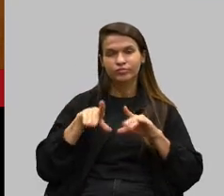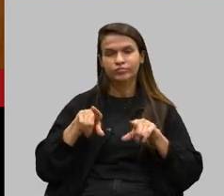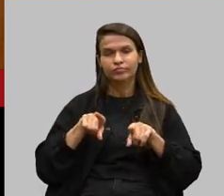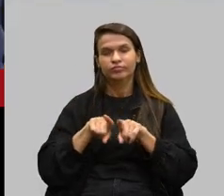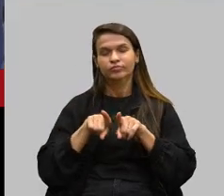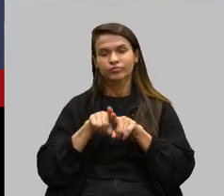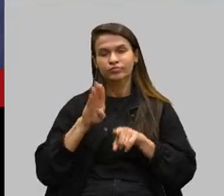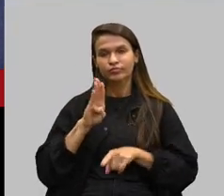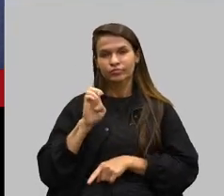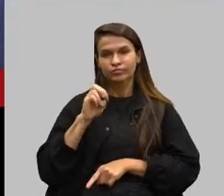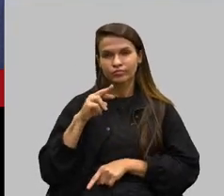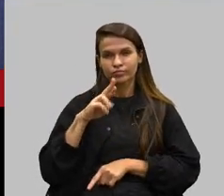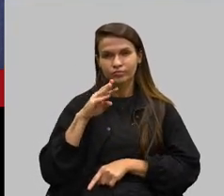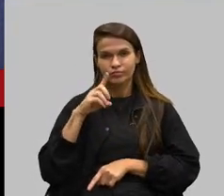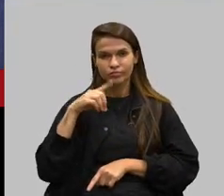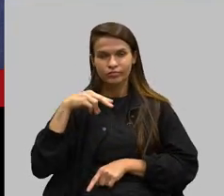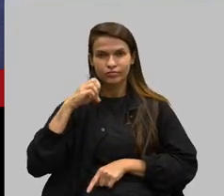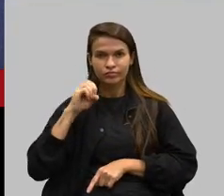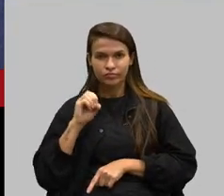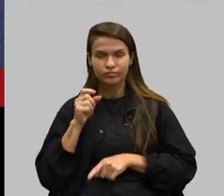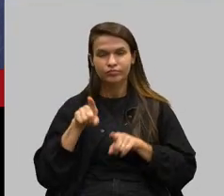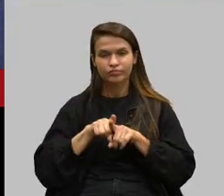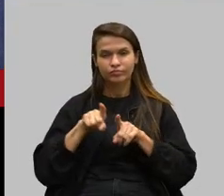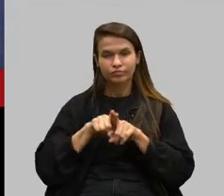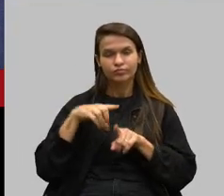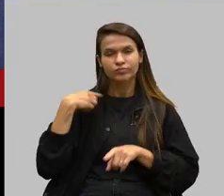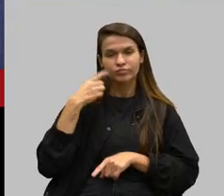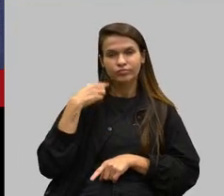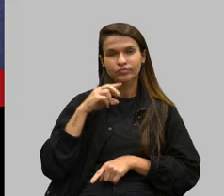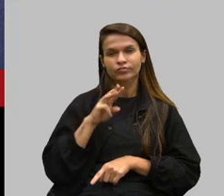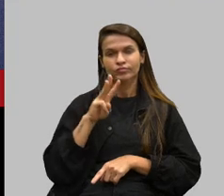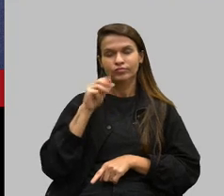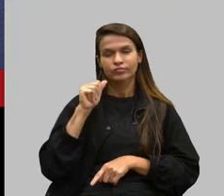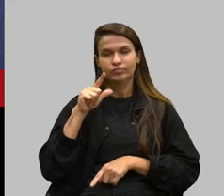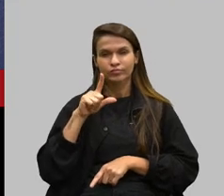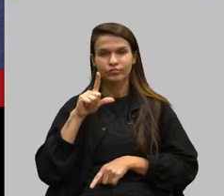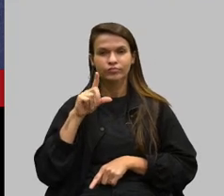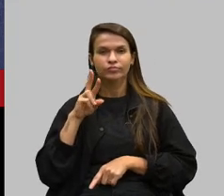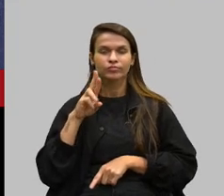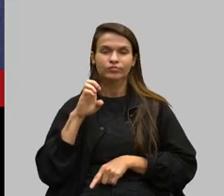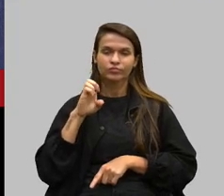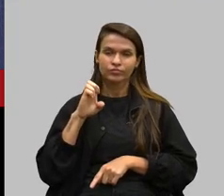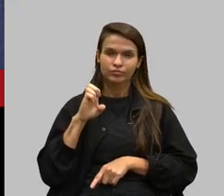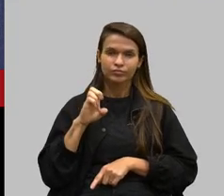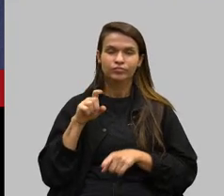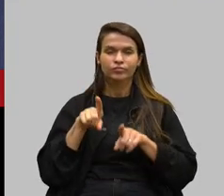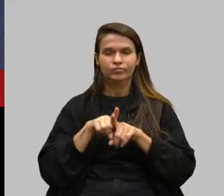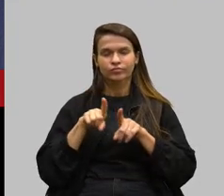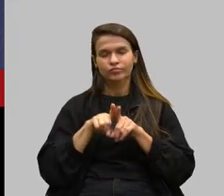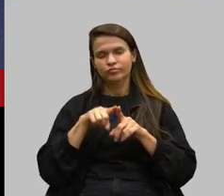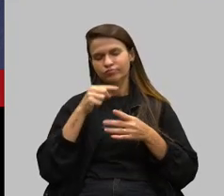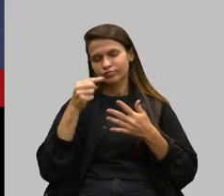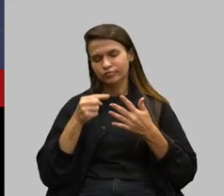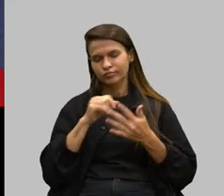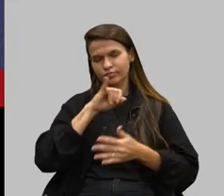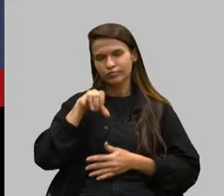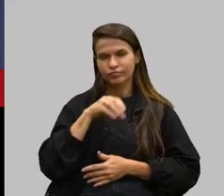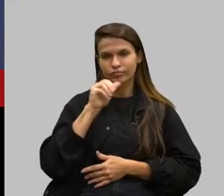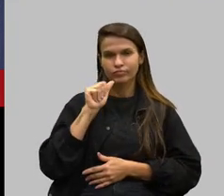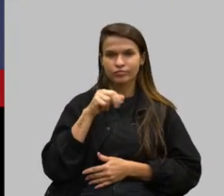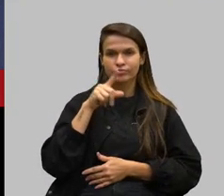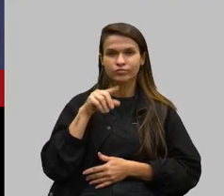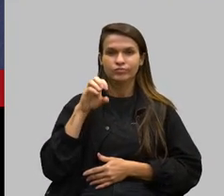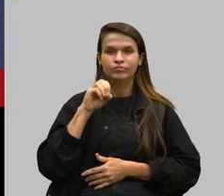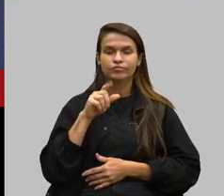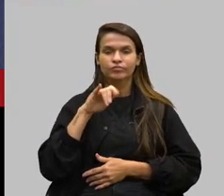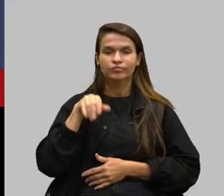cimentar aqui os deputados Carl Ares João Júnior Jorge ali meu